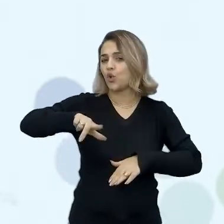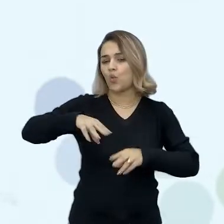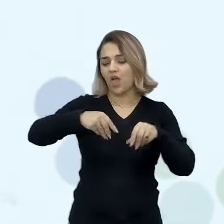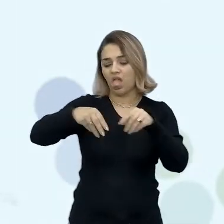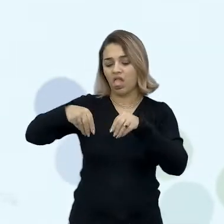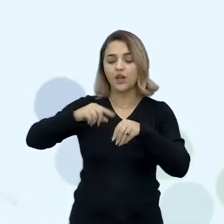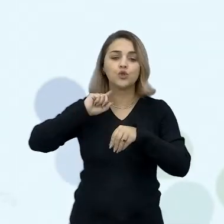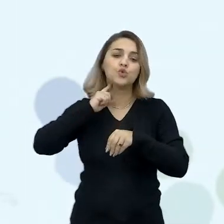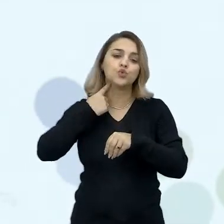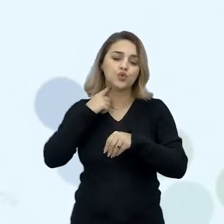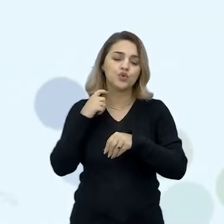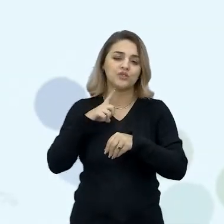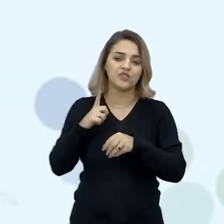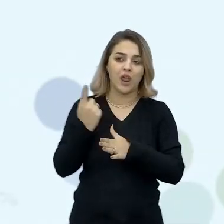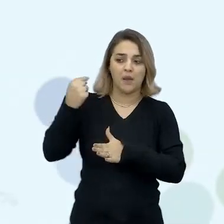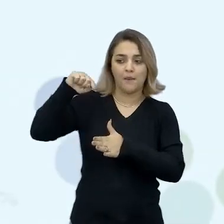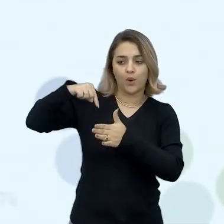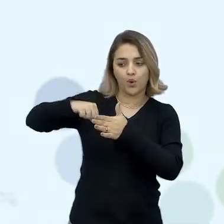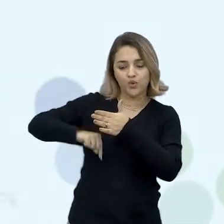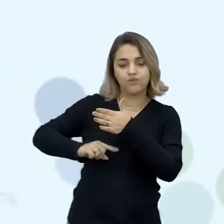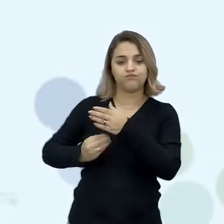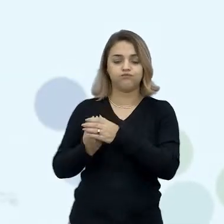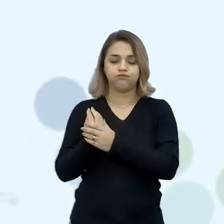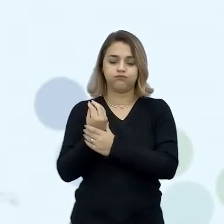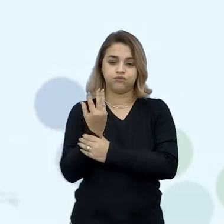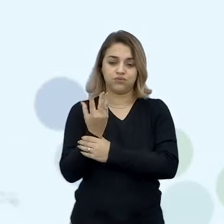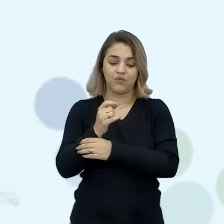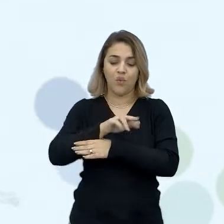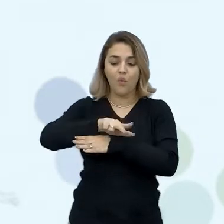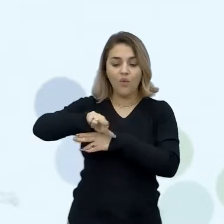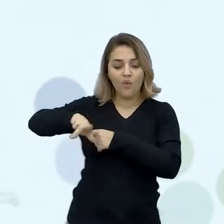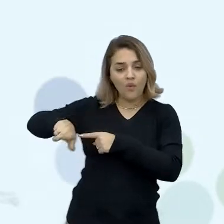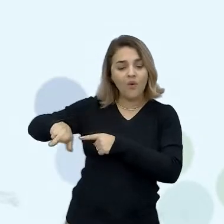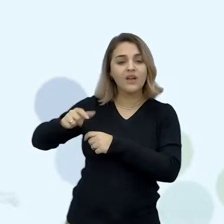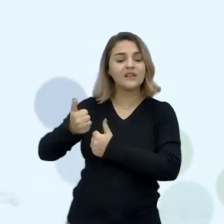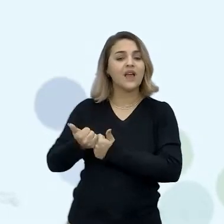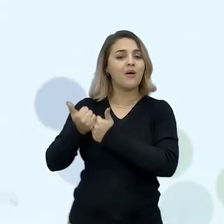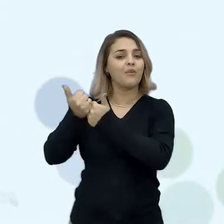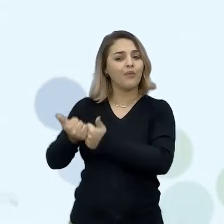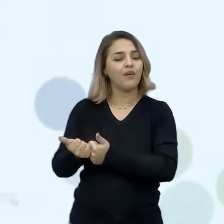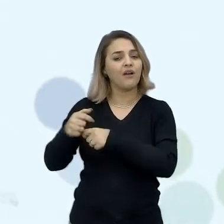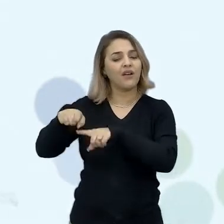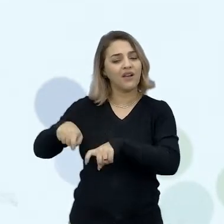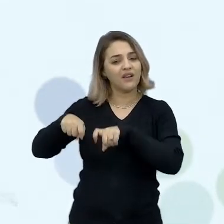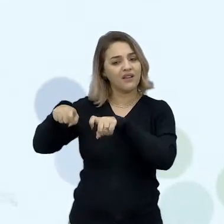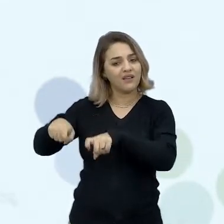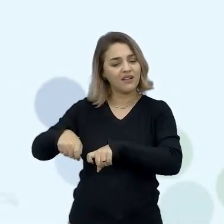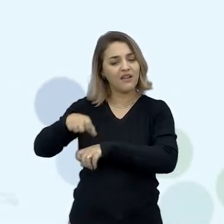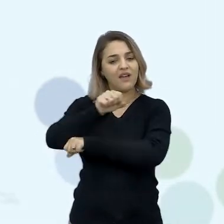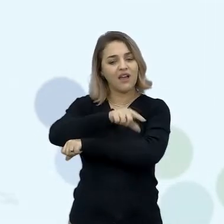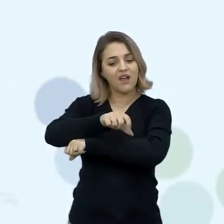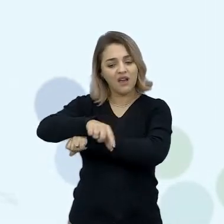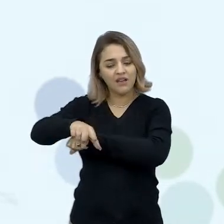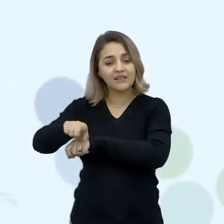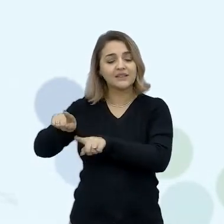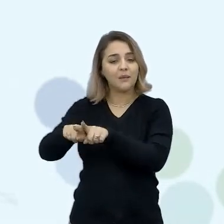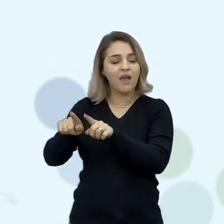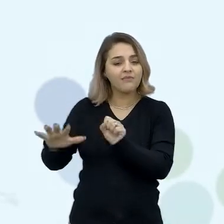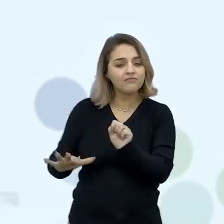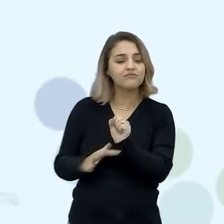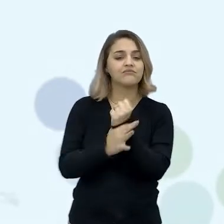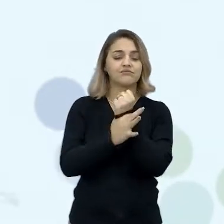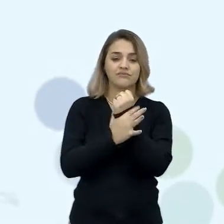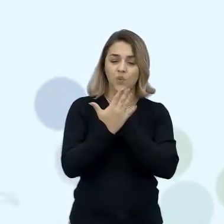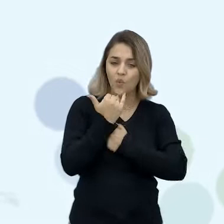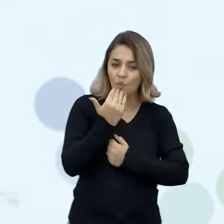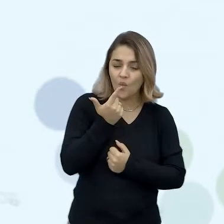grande reservatório da biodiversidade global, apoiando a agricultura e a segurança alimentar, regulando